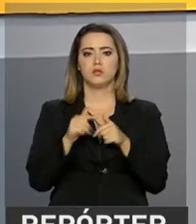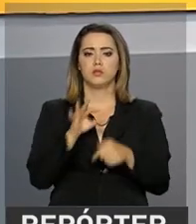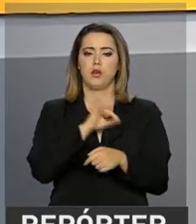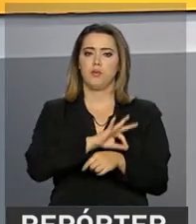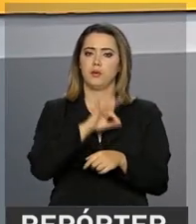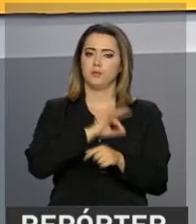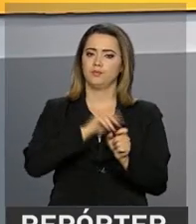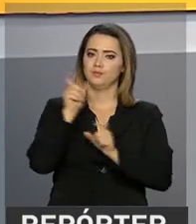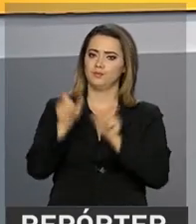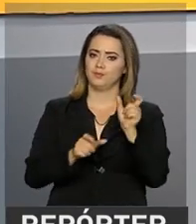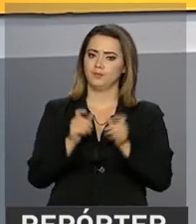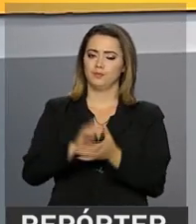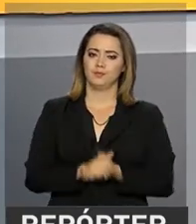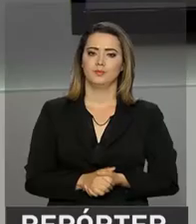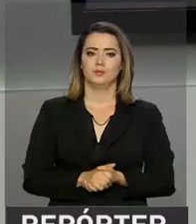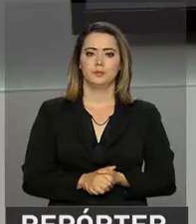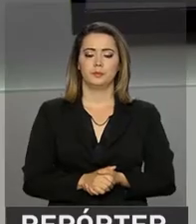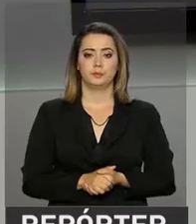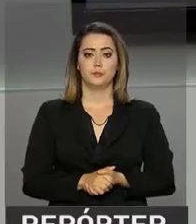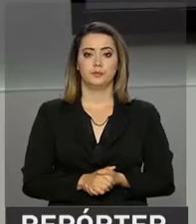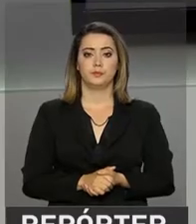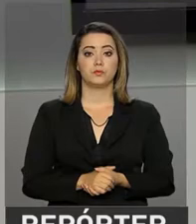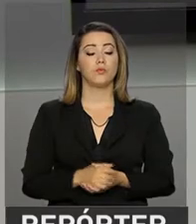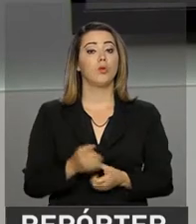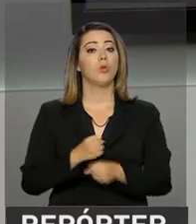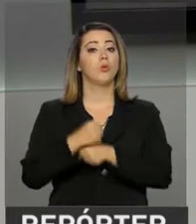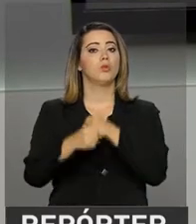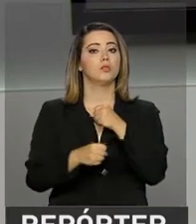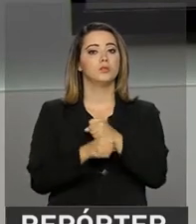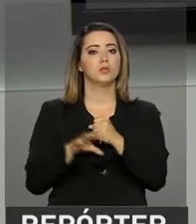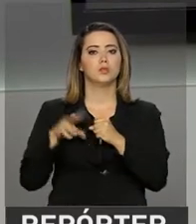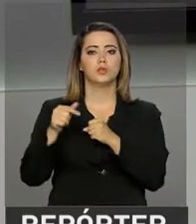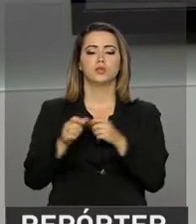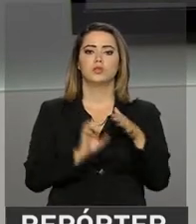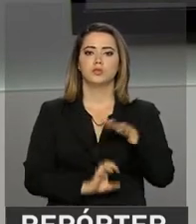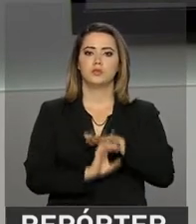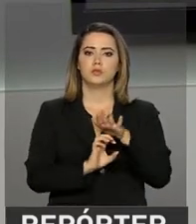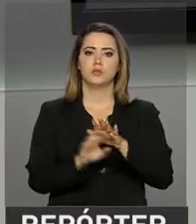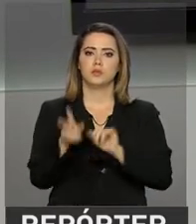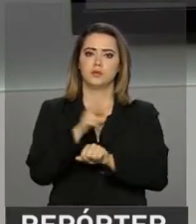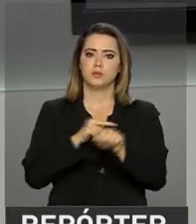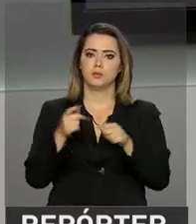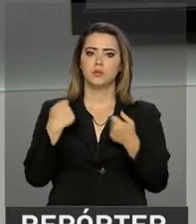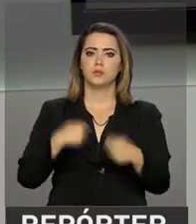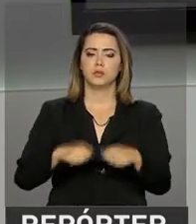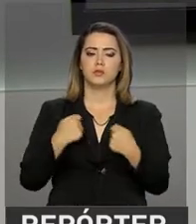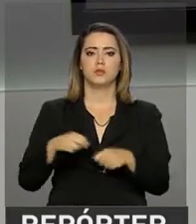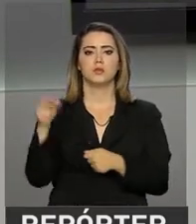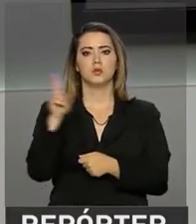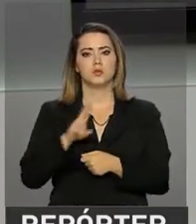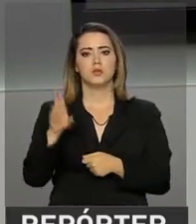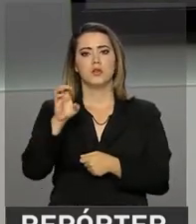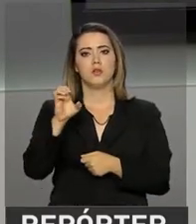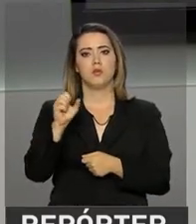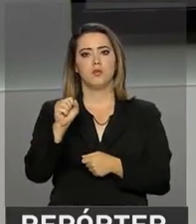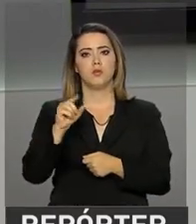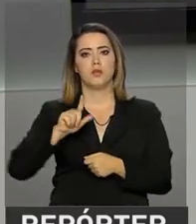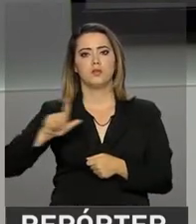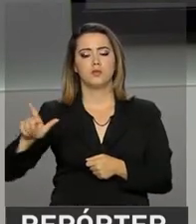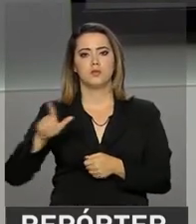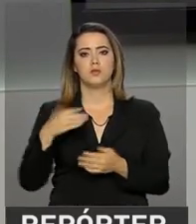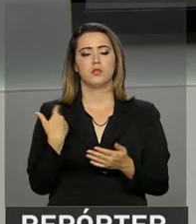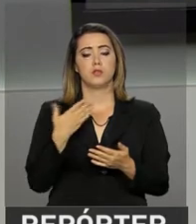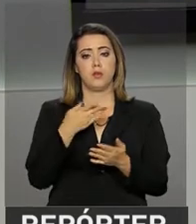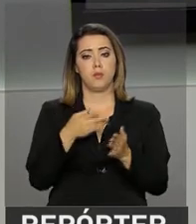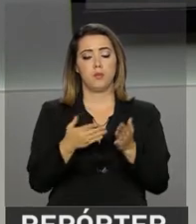para os brasileiros no ano que vem todas as empresas do país deverão usar a plataforma e social para